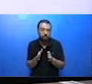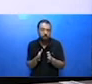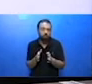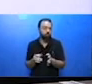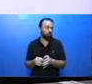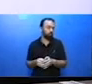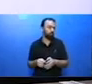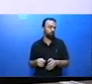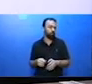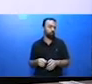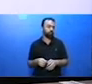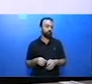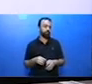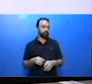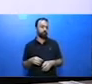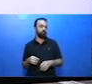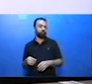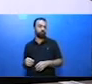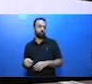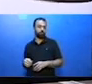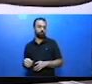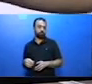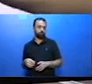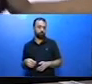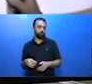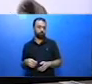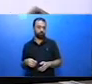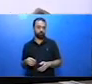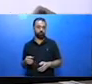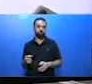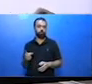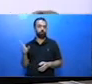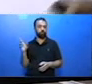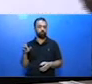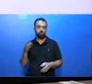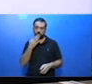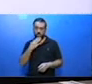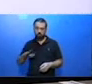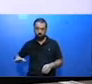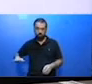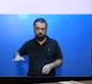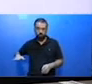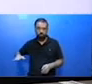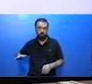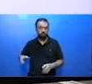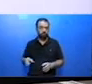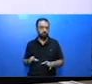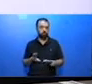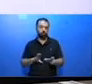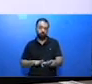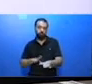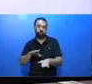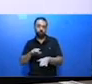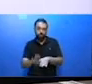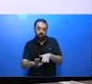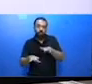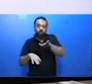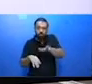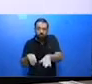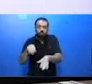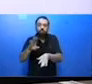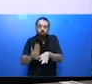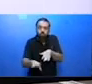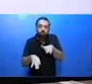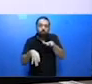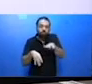pé maior? O Pedro. Então, ele tem o pezinho menor. Então, ele andou mais vezes, tá